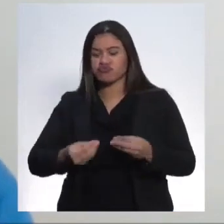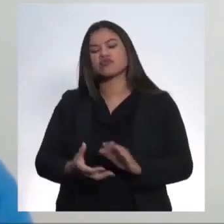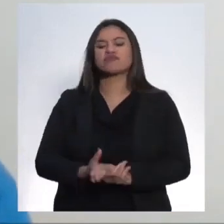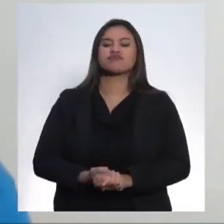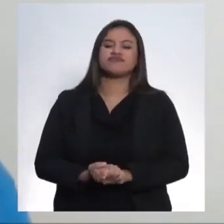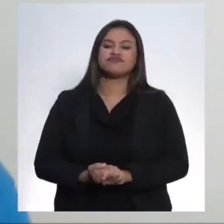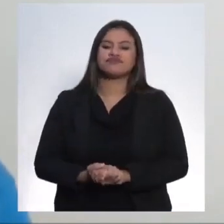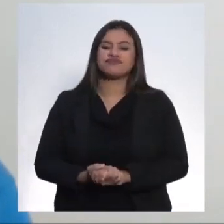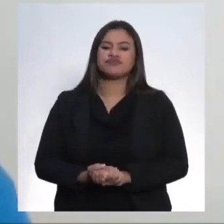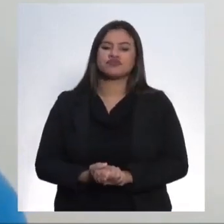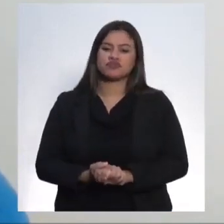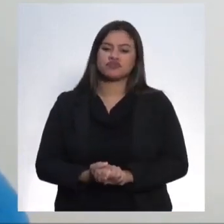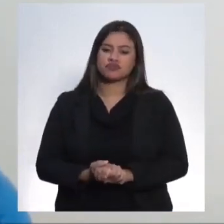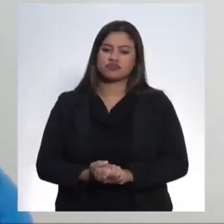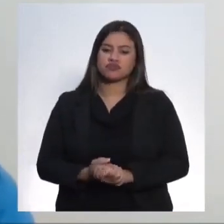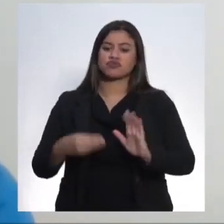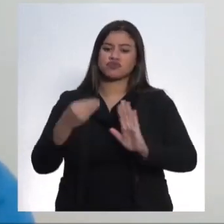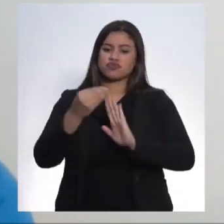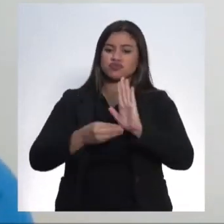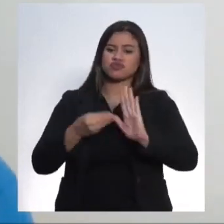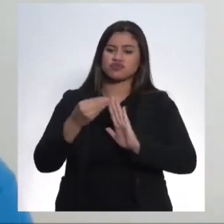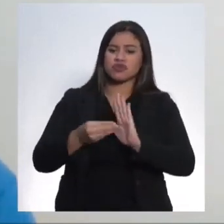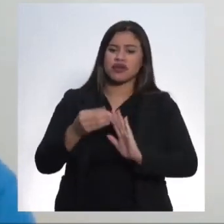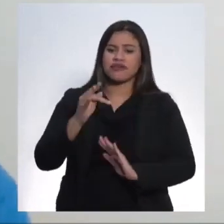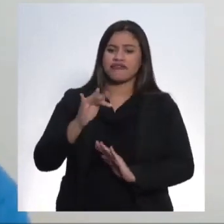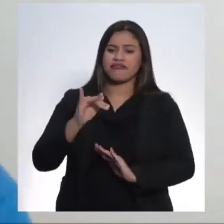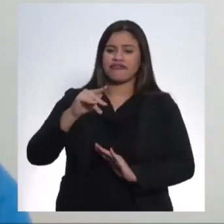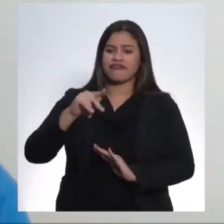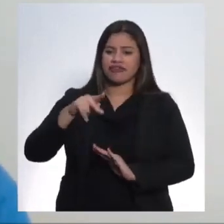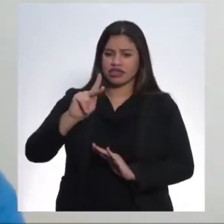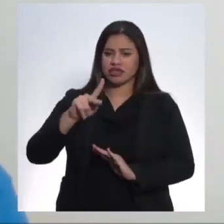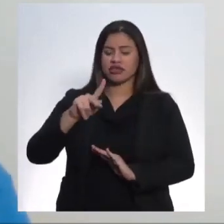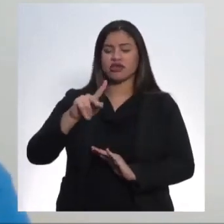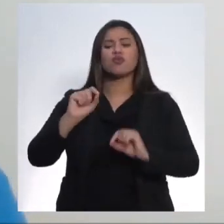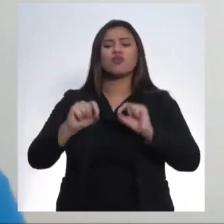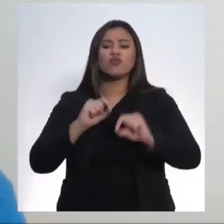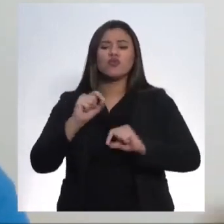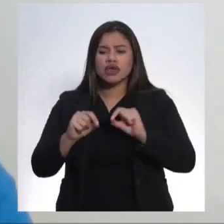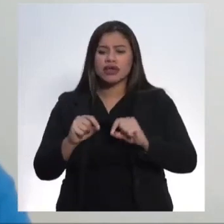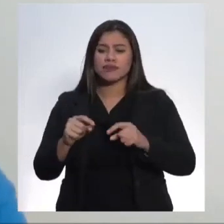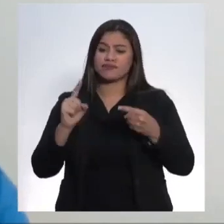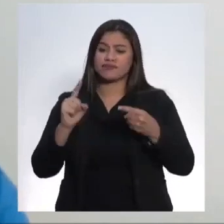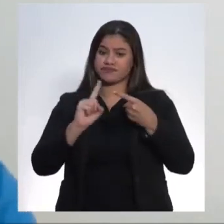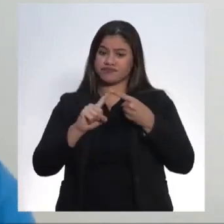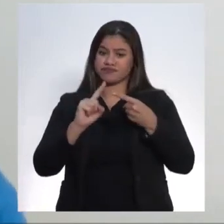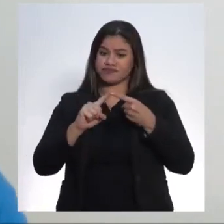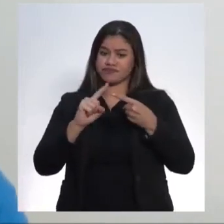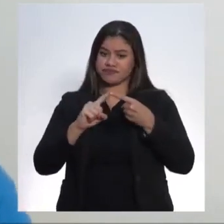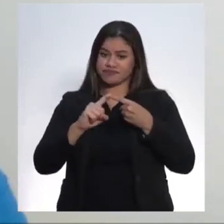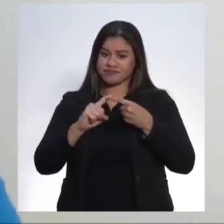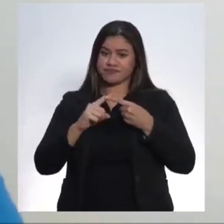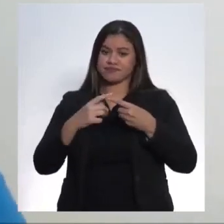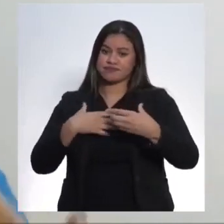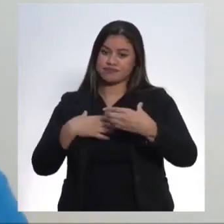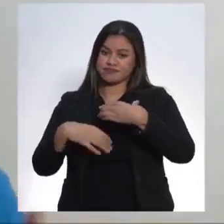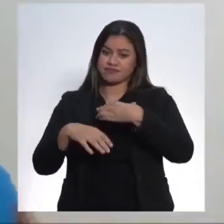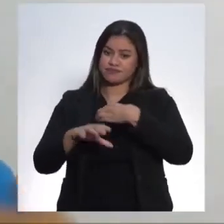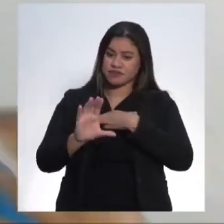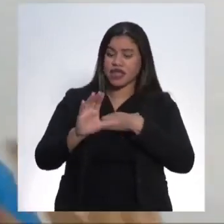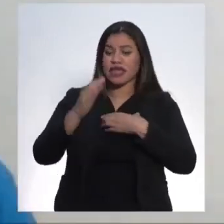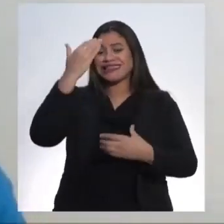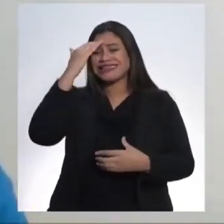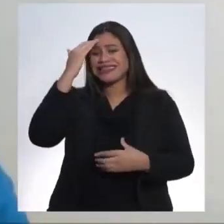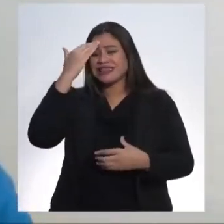que consiste o ciclo do Design Thinking? Empatizar, então tem etapas. Empatizar, ou seja, compreender